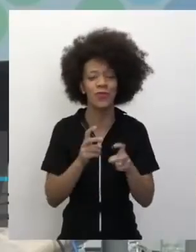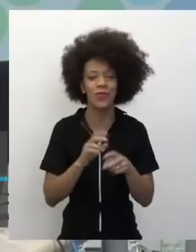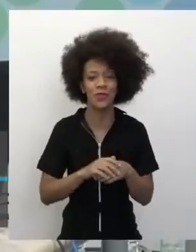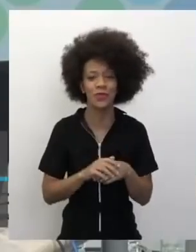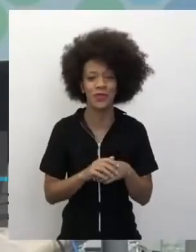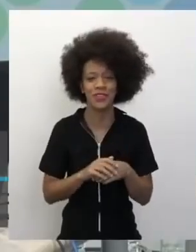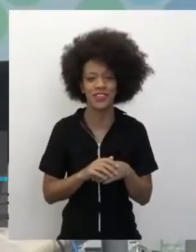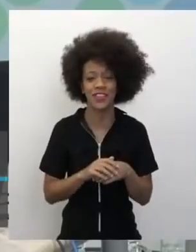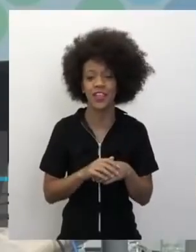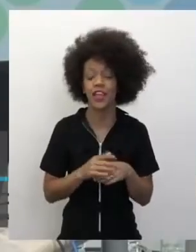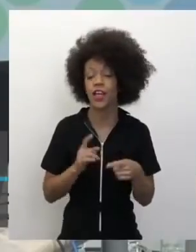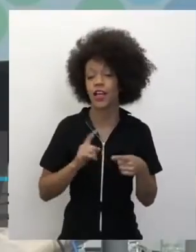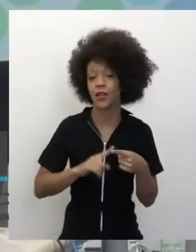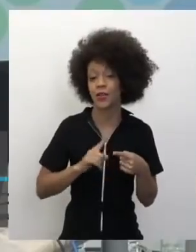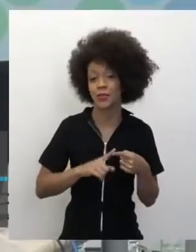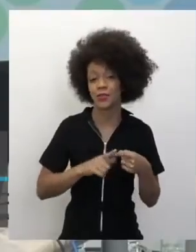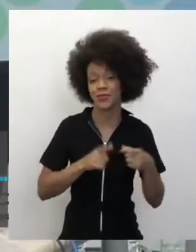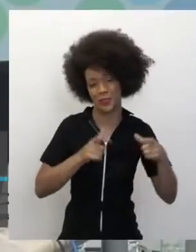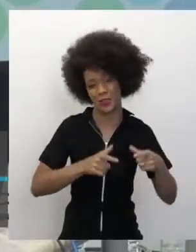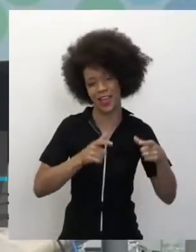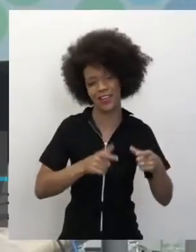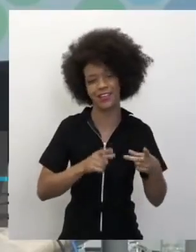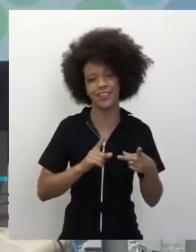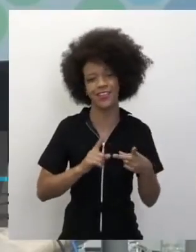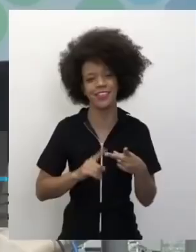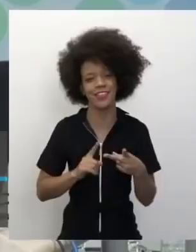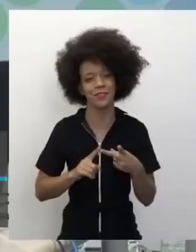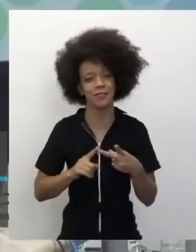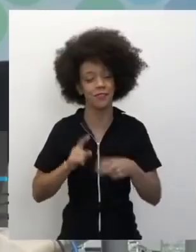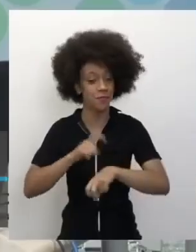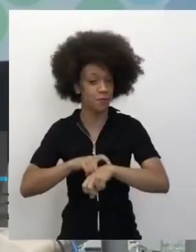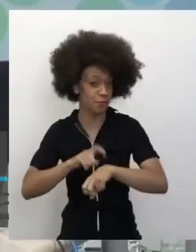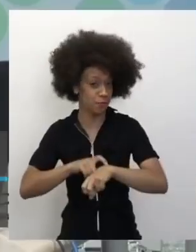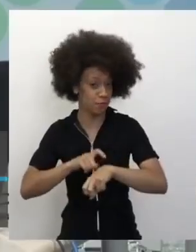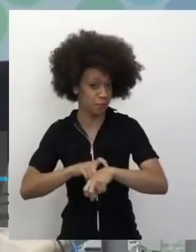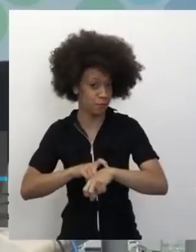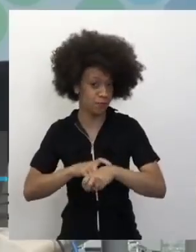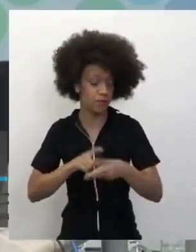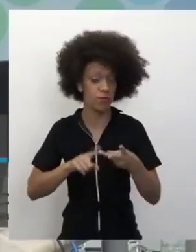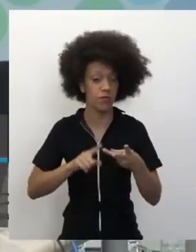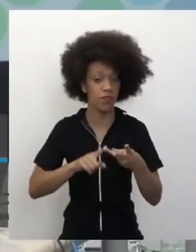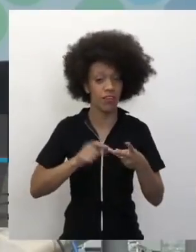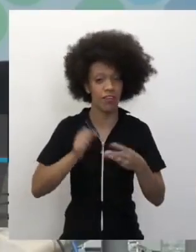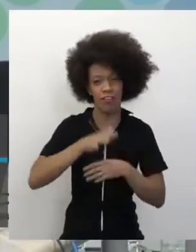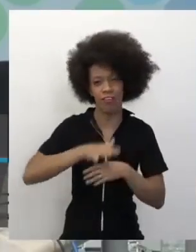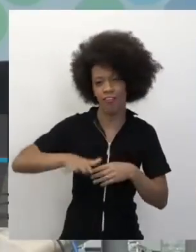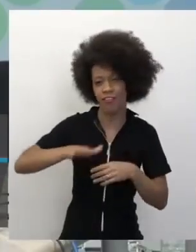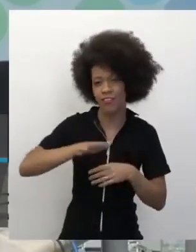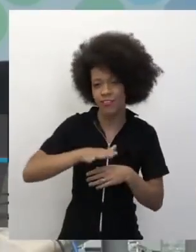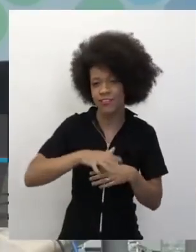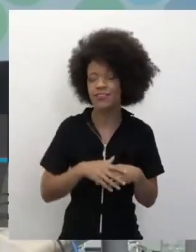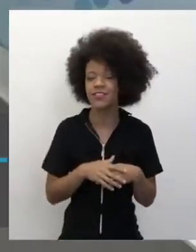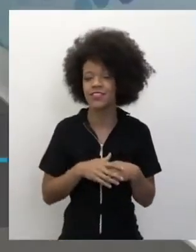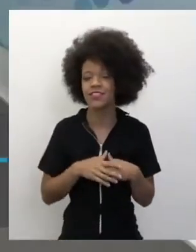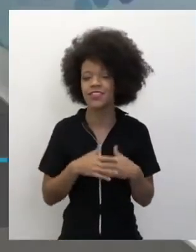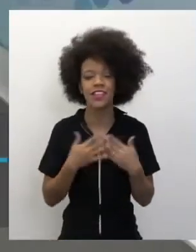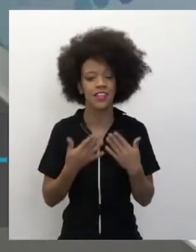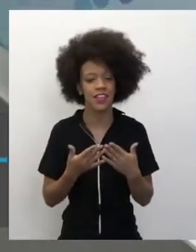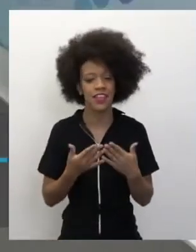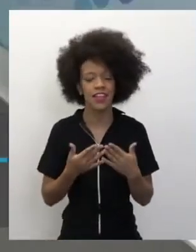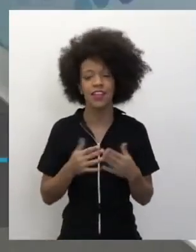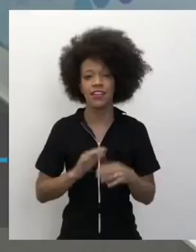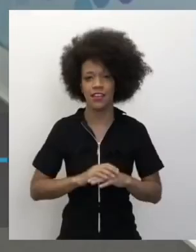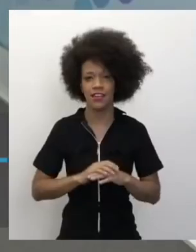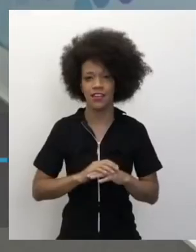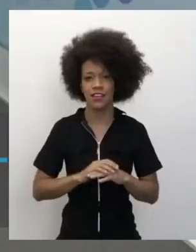tem espaço, né? Vocês conseguiram identificar, por exemplo, cenário ali? Né? Onde está passando a história, isso,